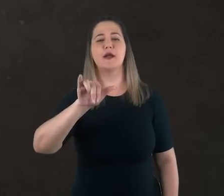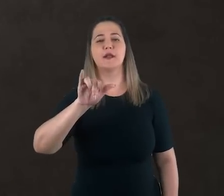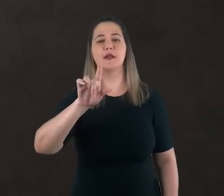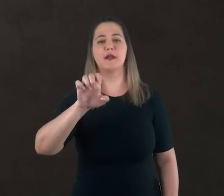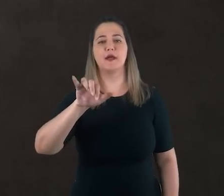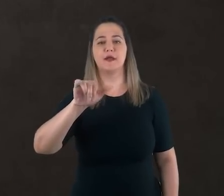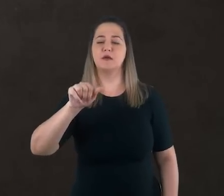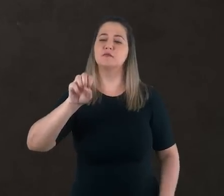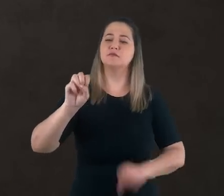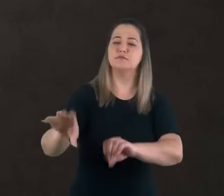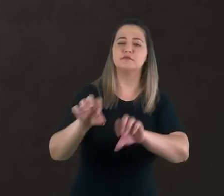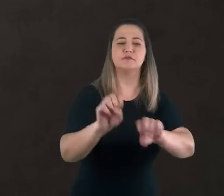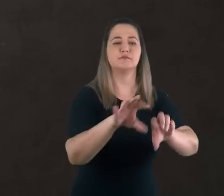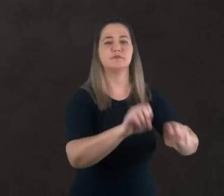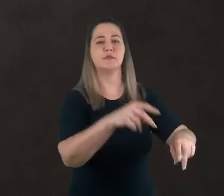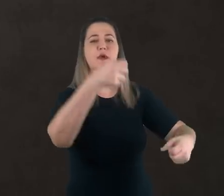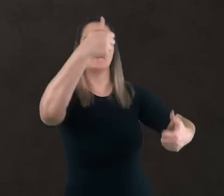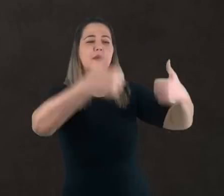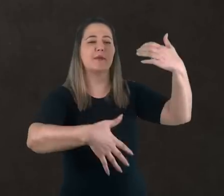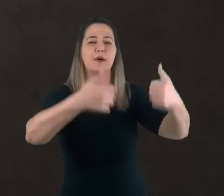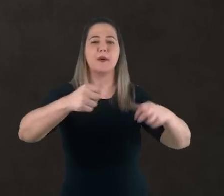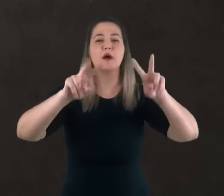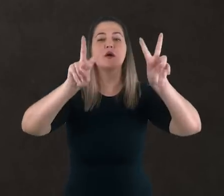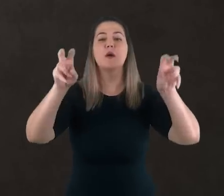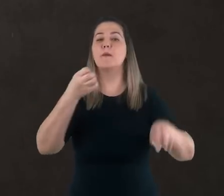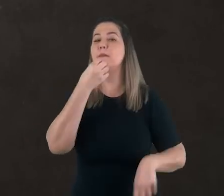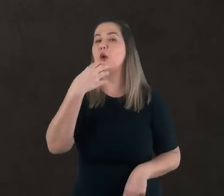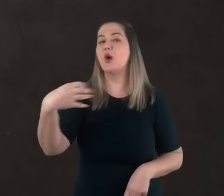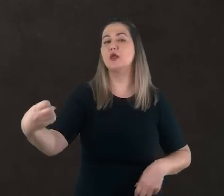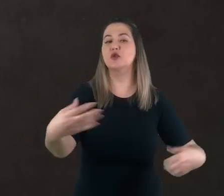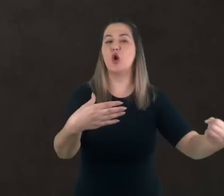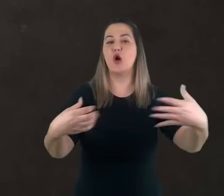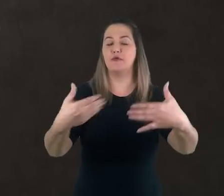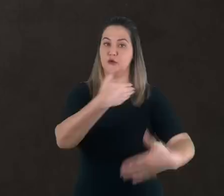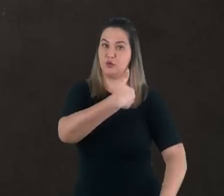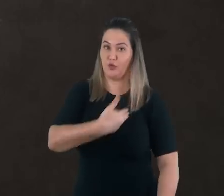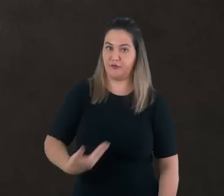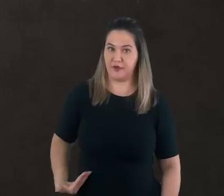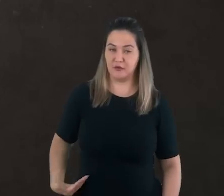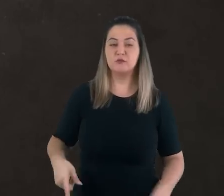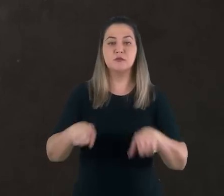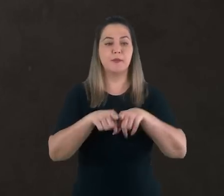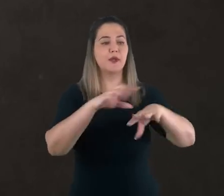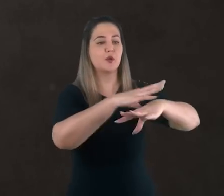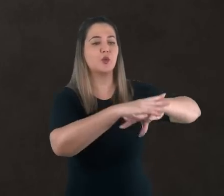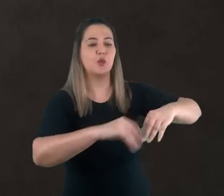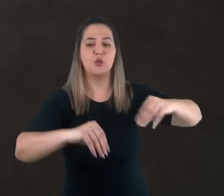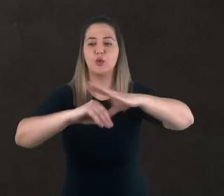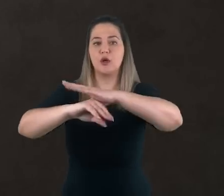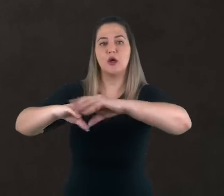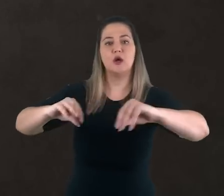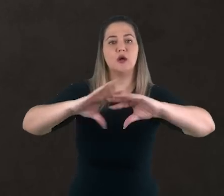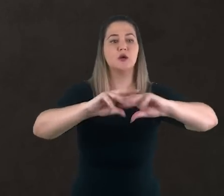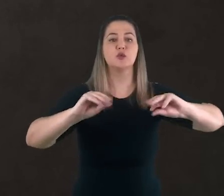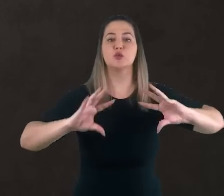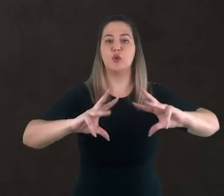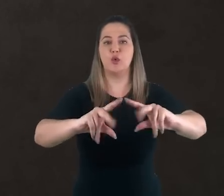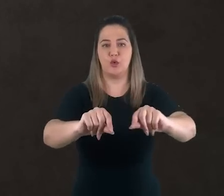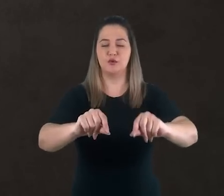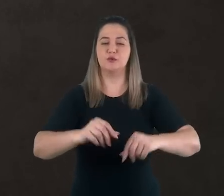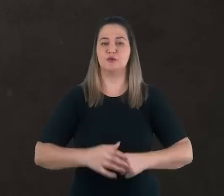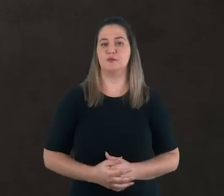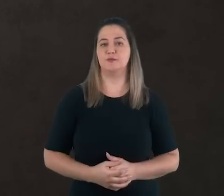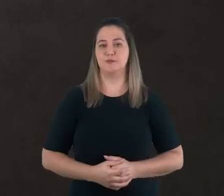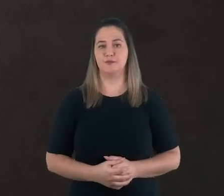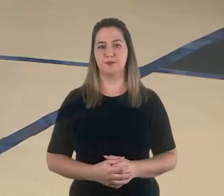deles, pregando as boas novas do reino e curando todas as enfermidades e doenças entre o povo. Mateus capítulo 4,